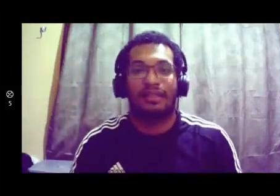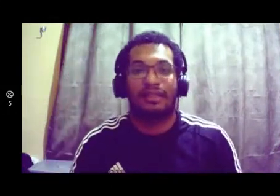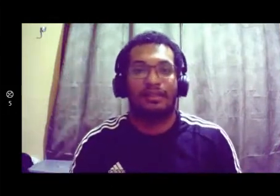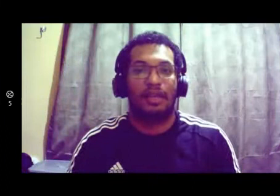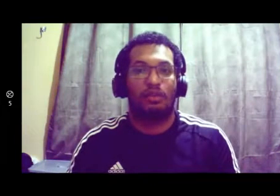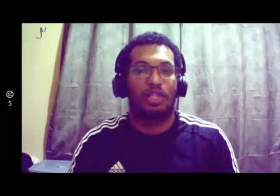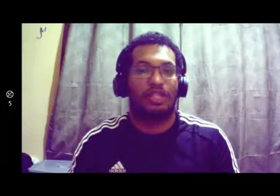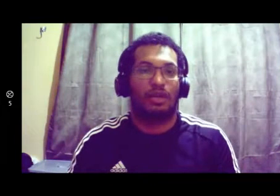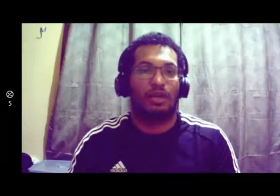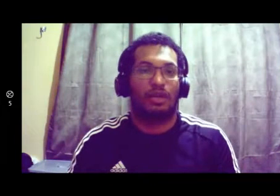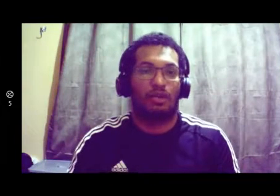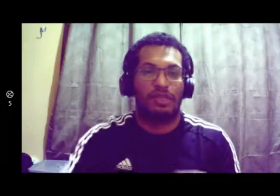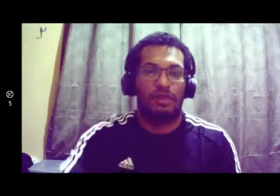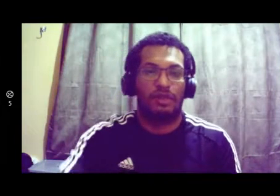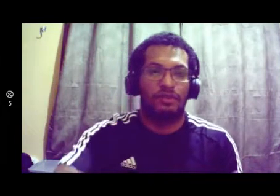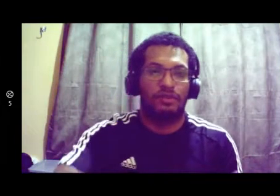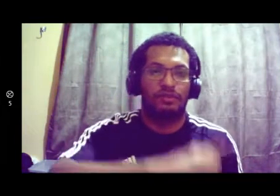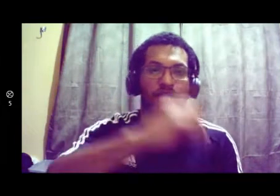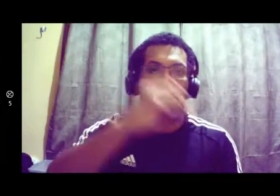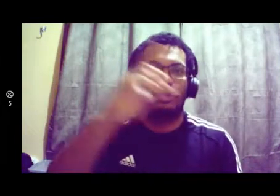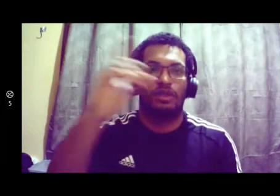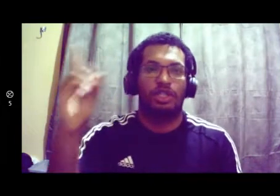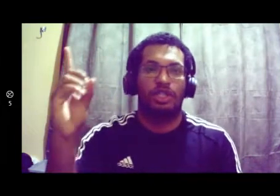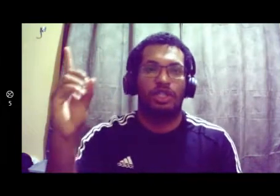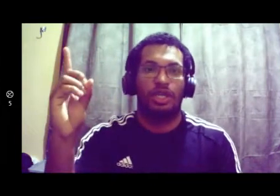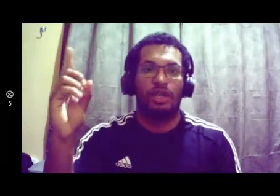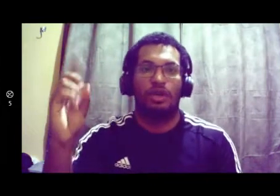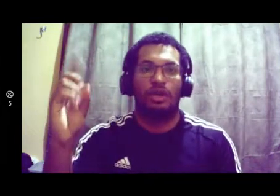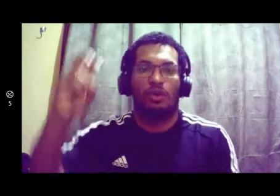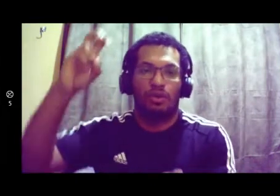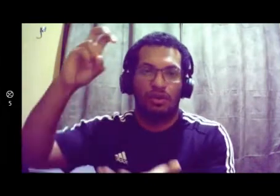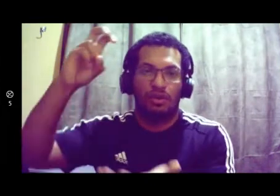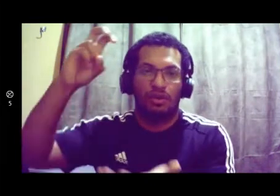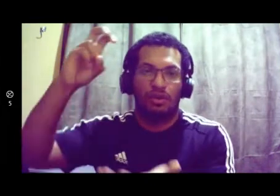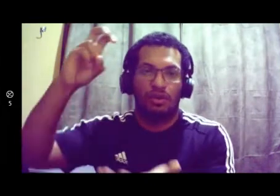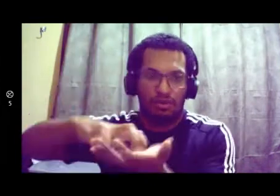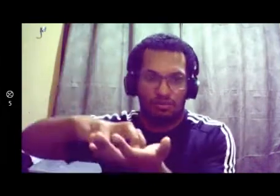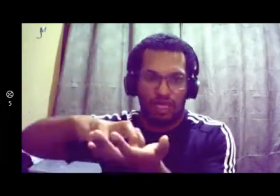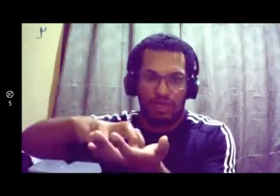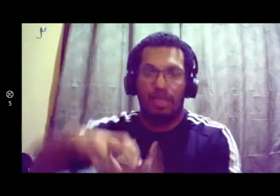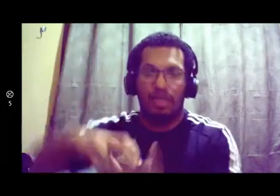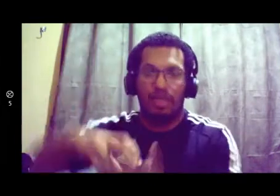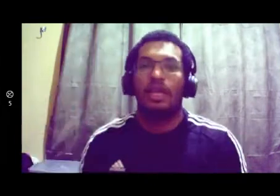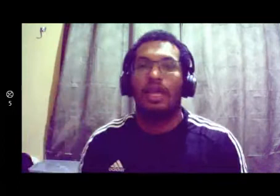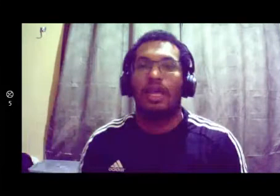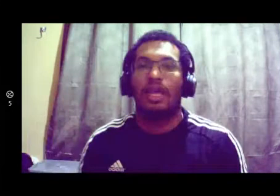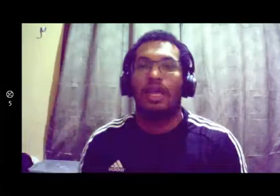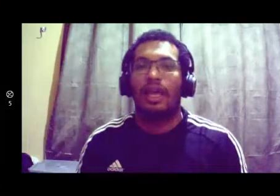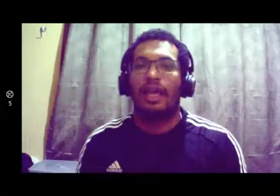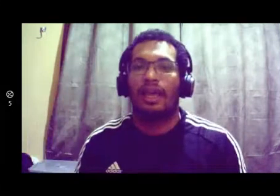Que está nascendo, um dia que está começando. Dia ou manhã.